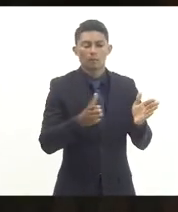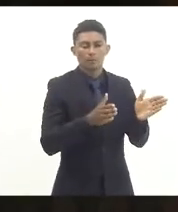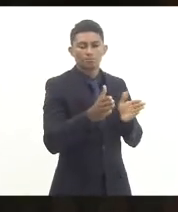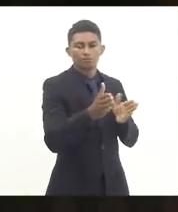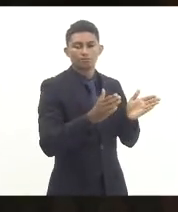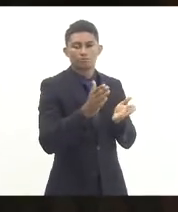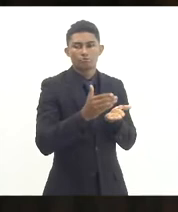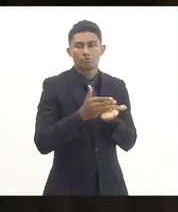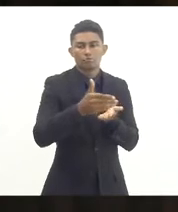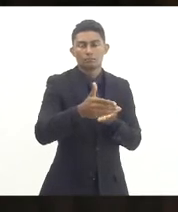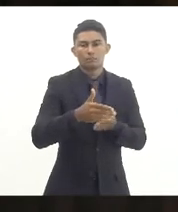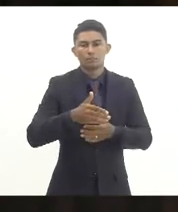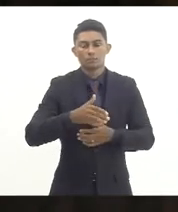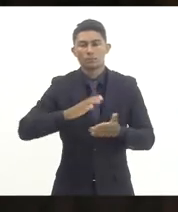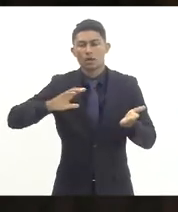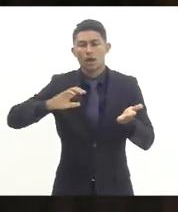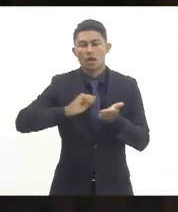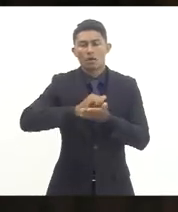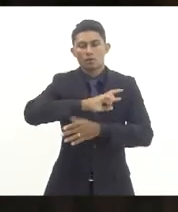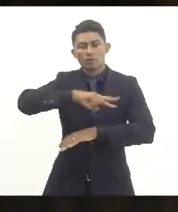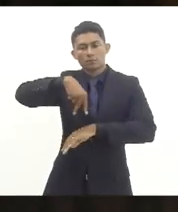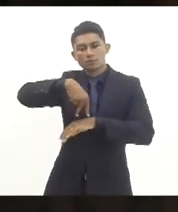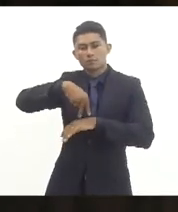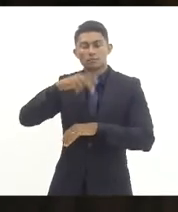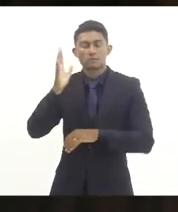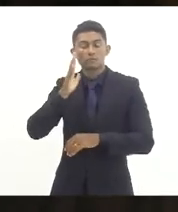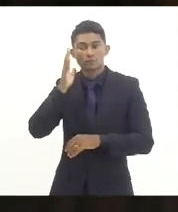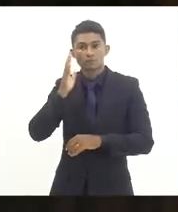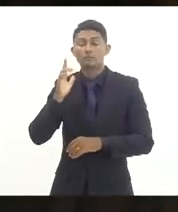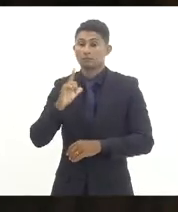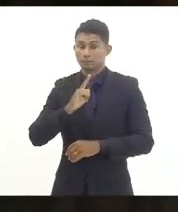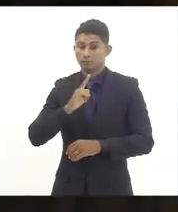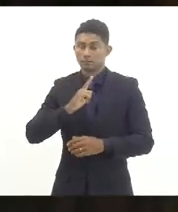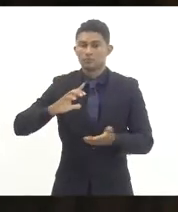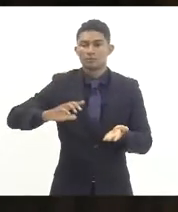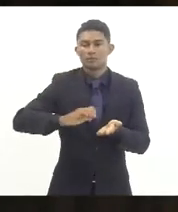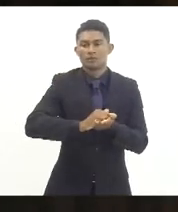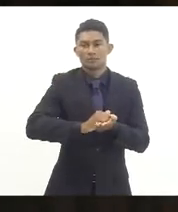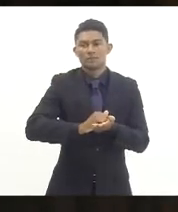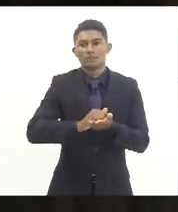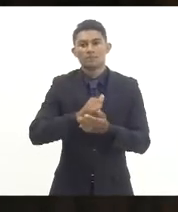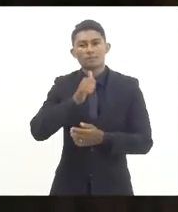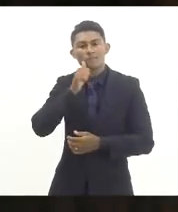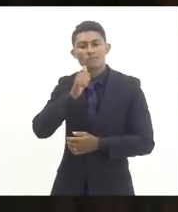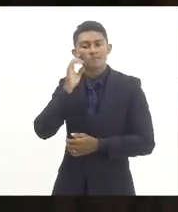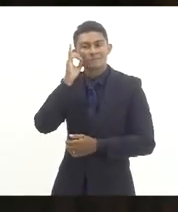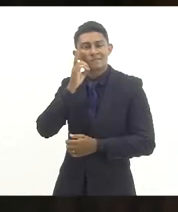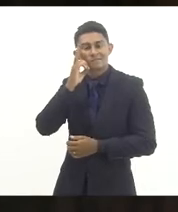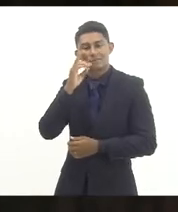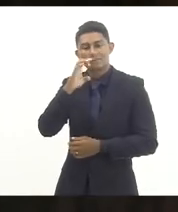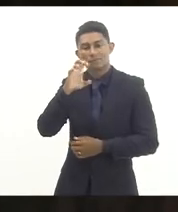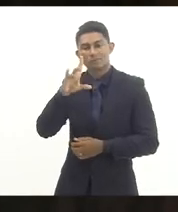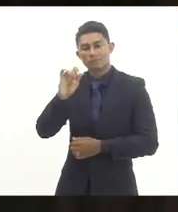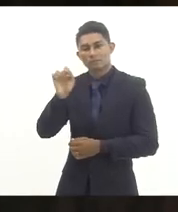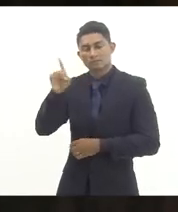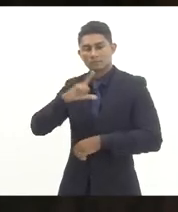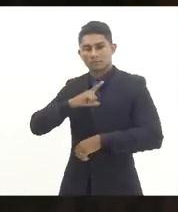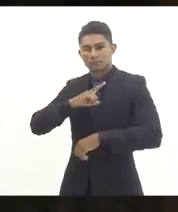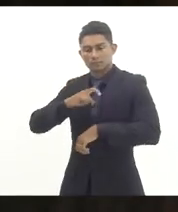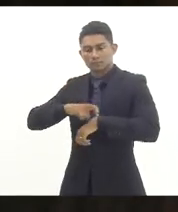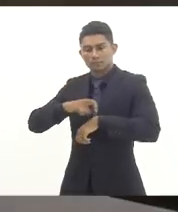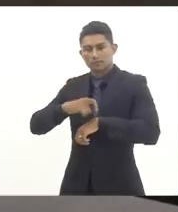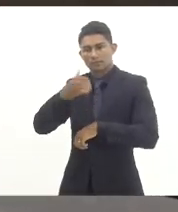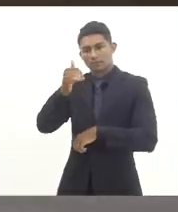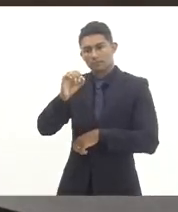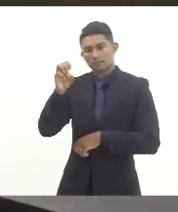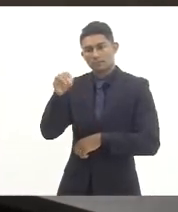expediente inicial, não havendo... A primeira oradora escrita é a nobre deputada Célia Jordão. Vossa Excelência dispõe de 10 minutos no tempo